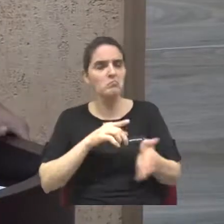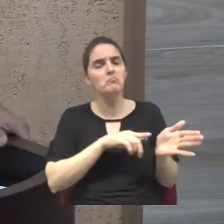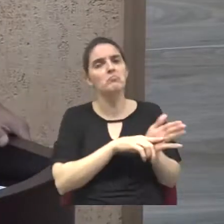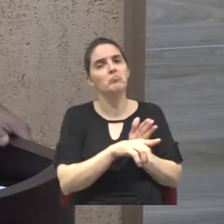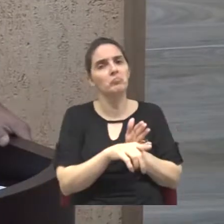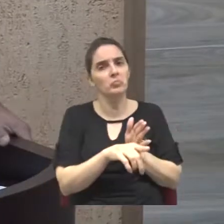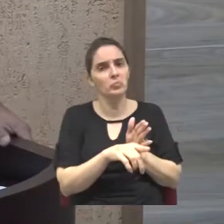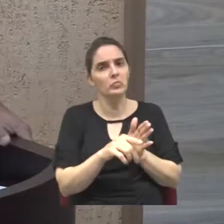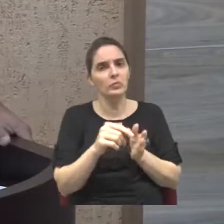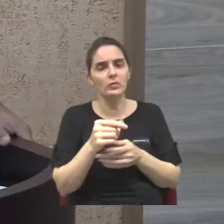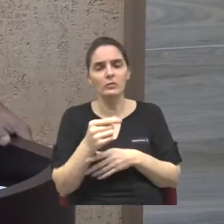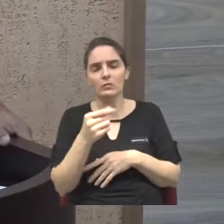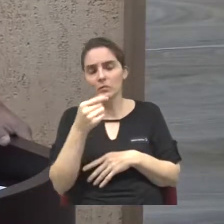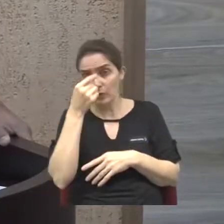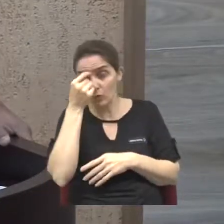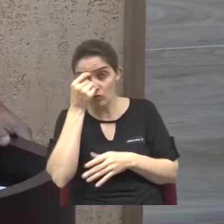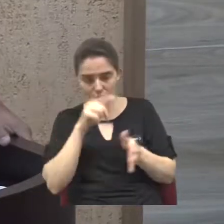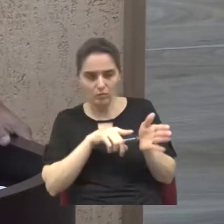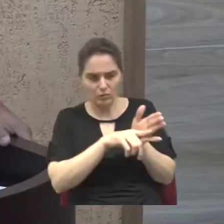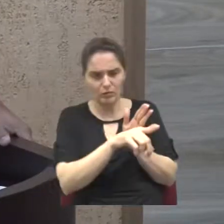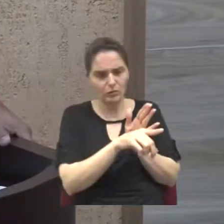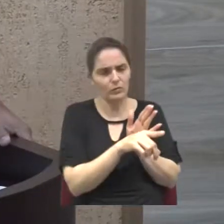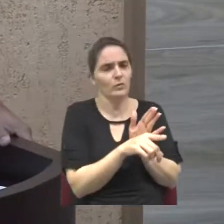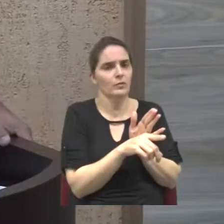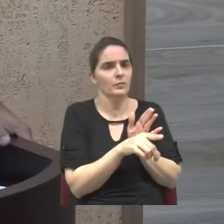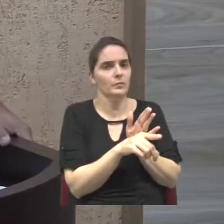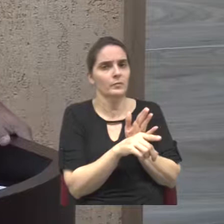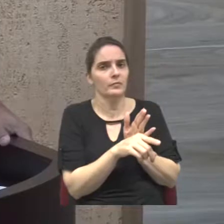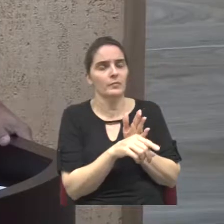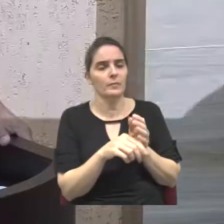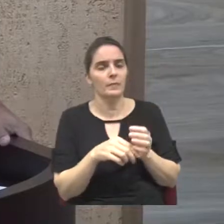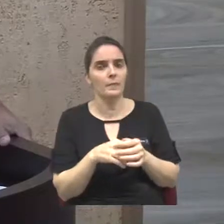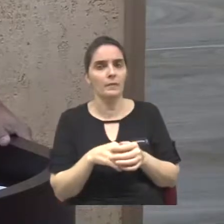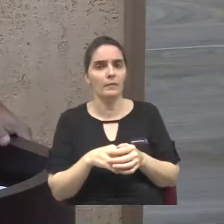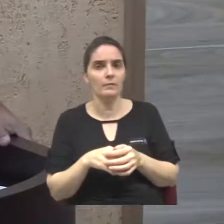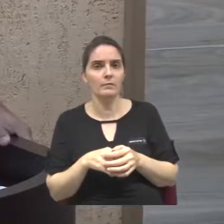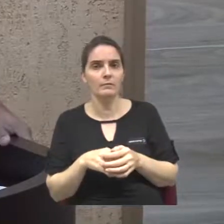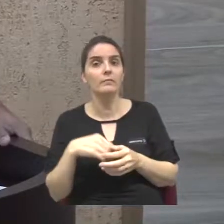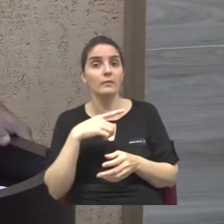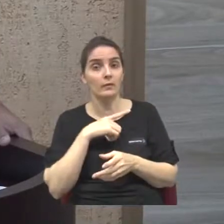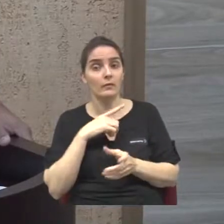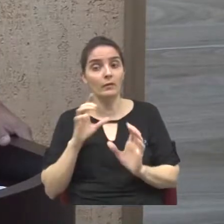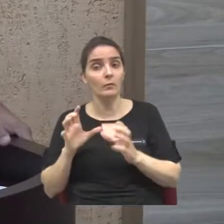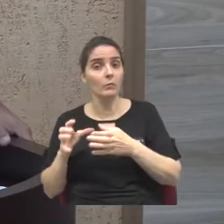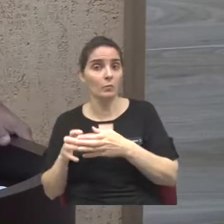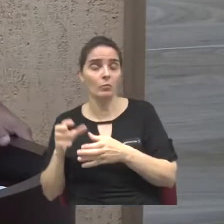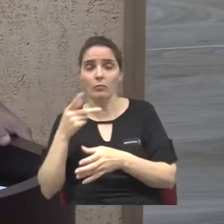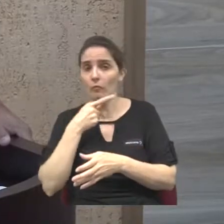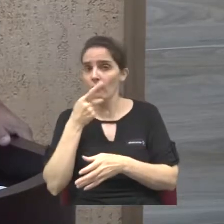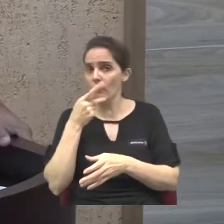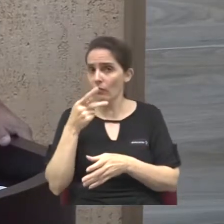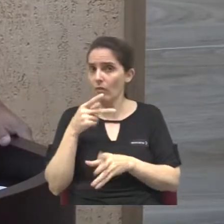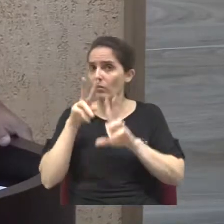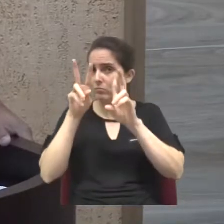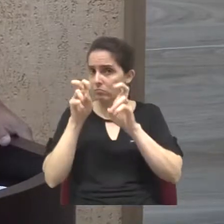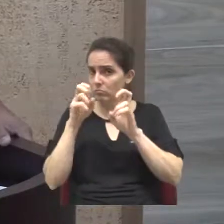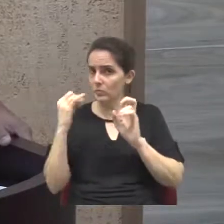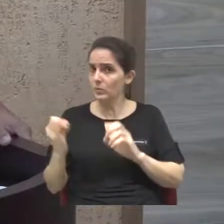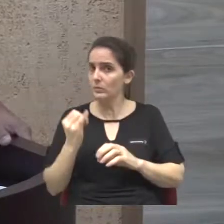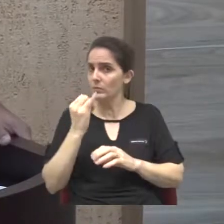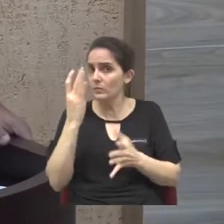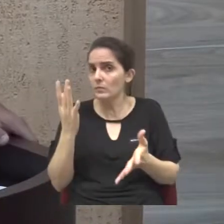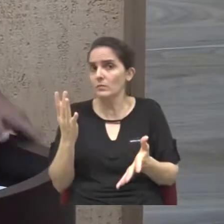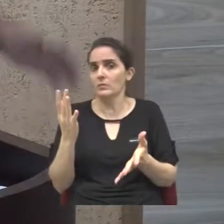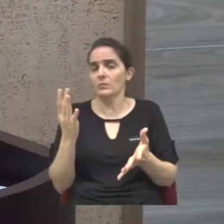Jorge de Freitas, que teria uma comissão competente que discutiria sobre o assunto. Então, o senhor